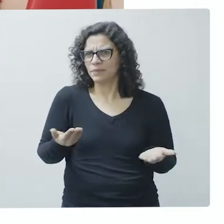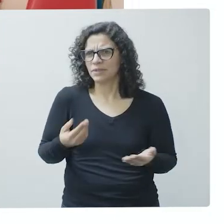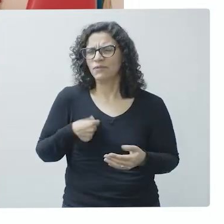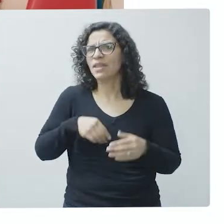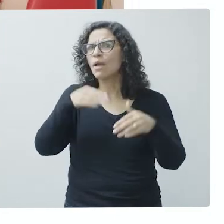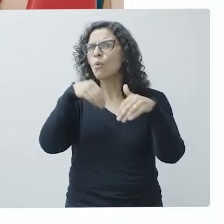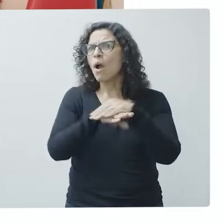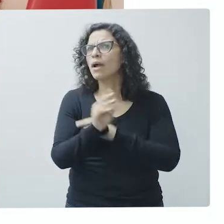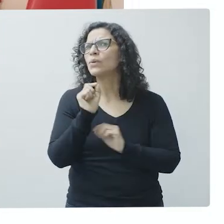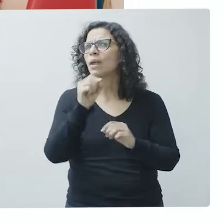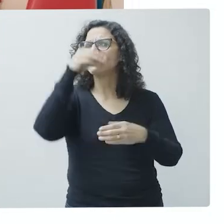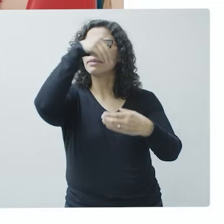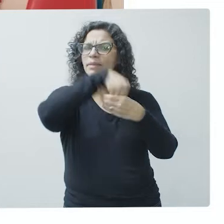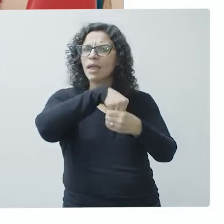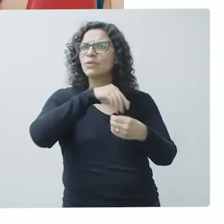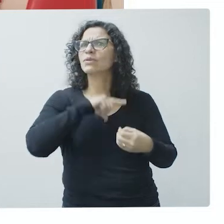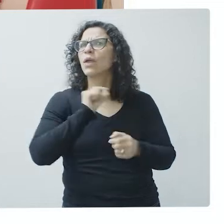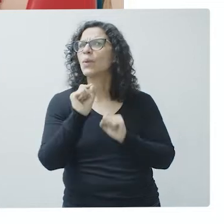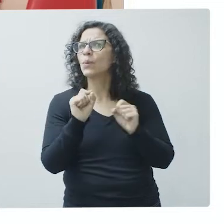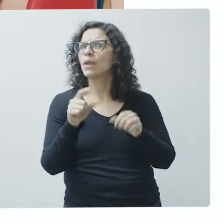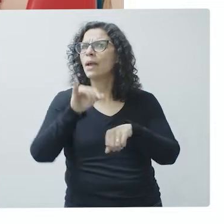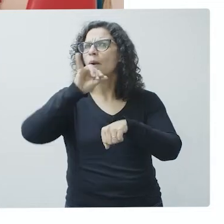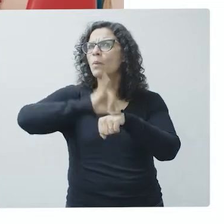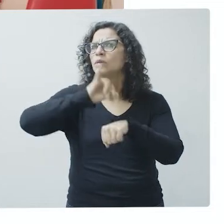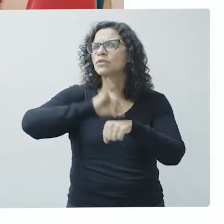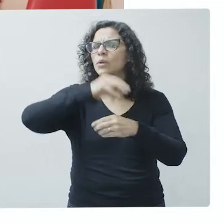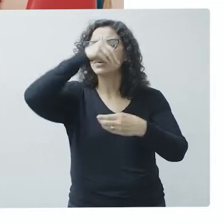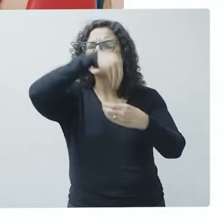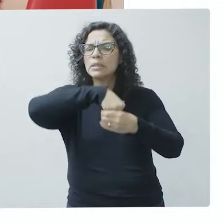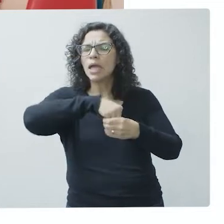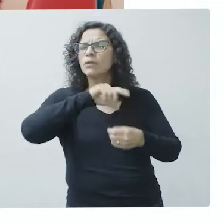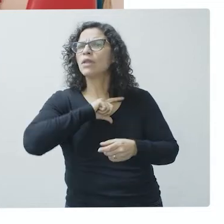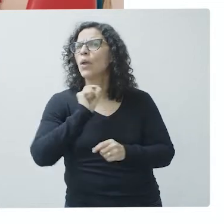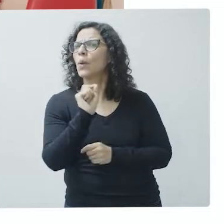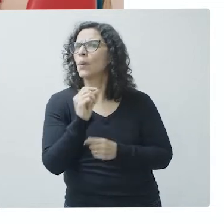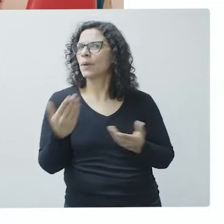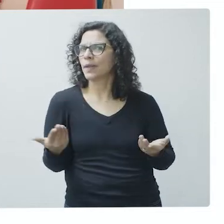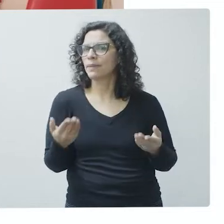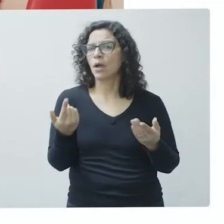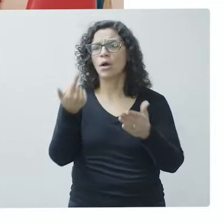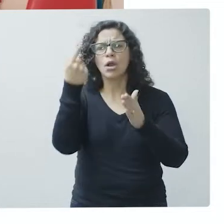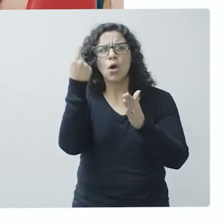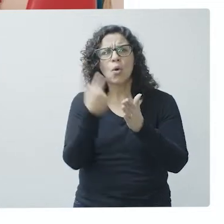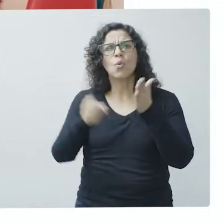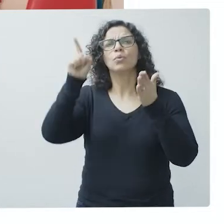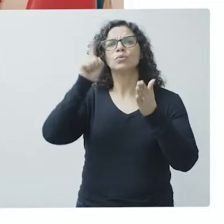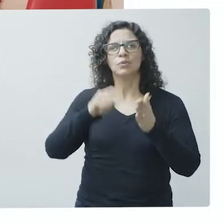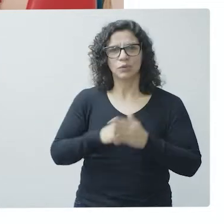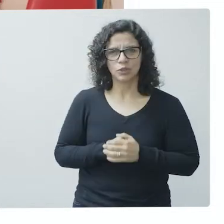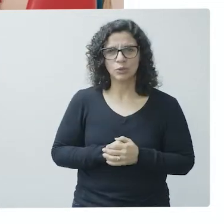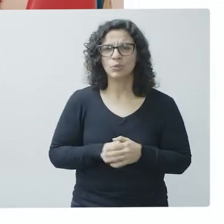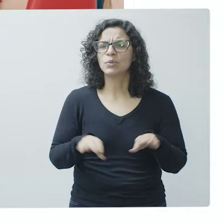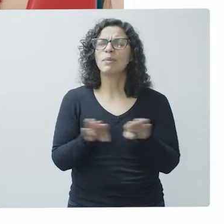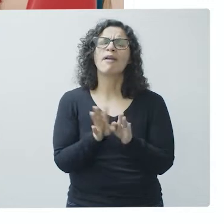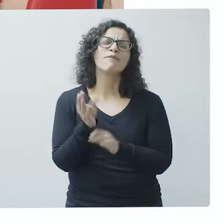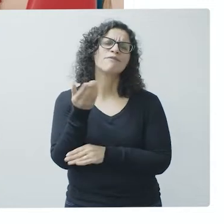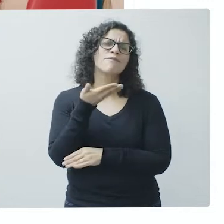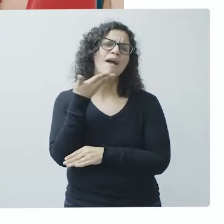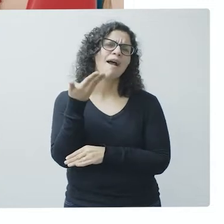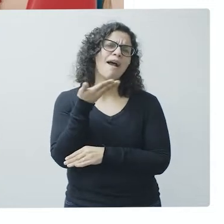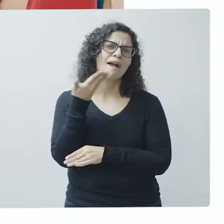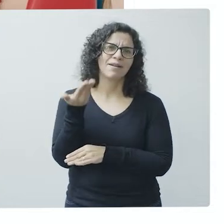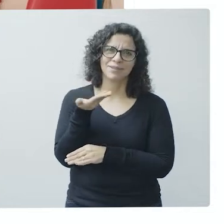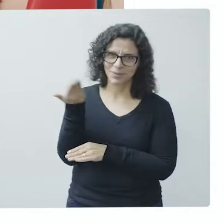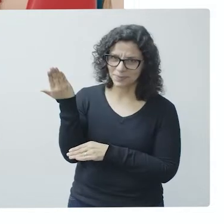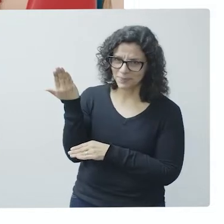que isso guarda? Isso guarda o quê? Esse objeto guarda o quê? E por último, para facilitar ainda